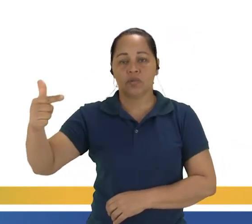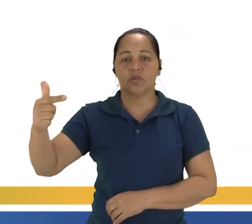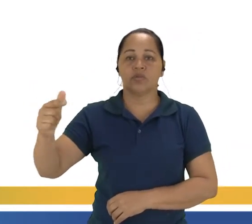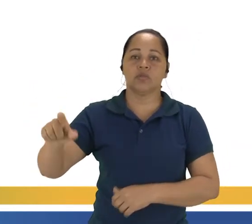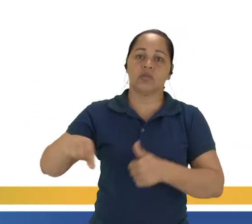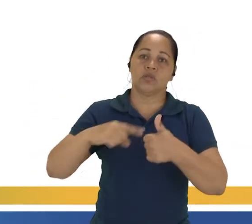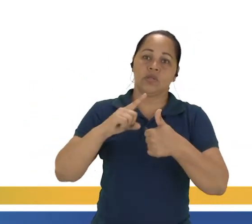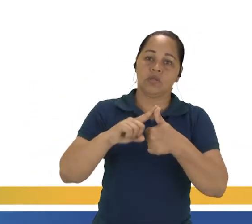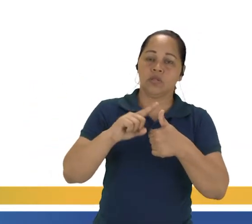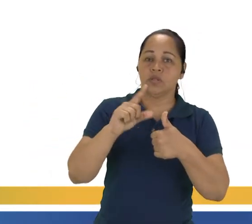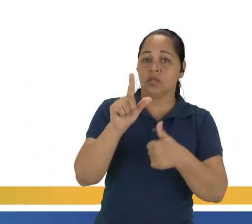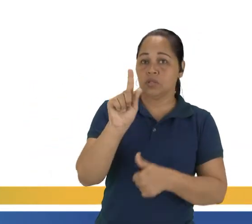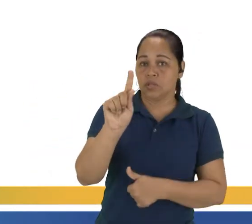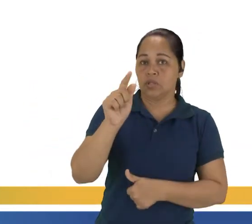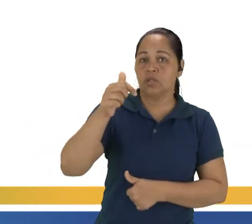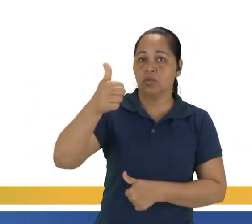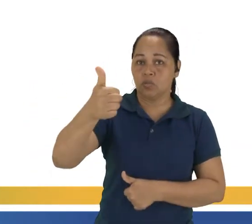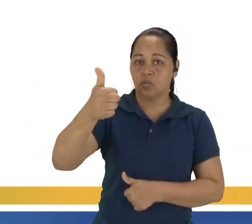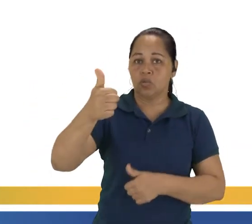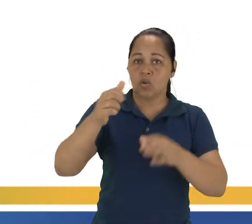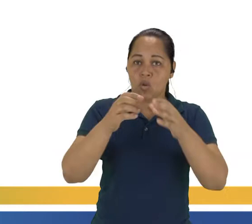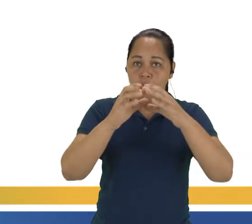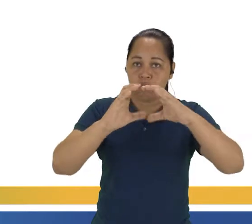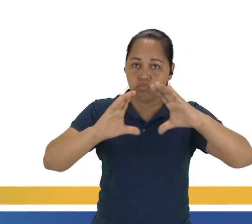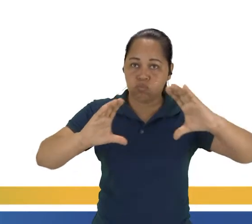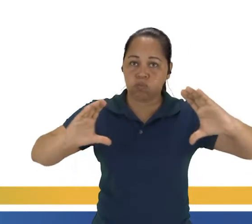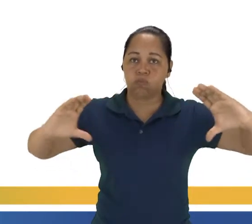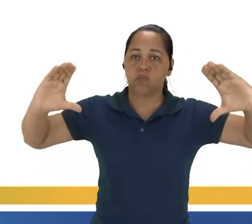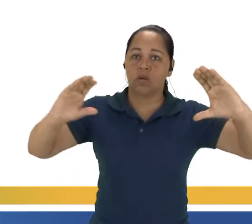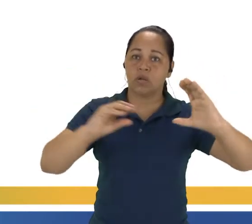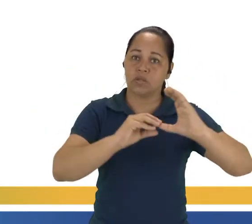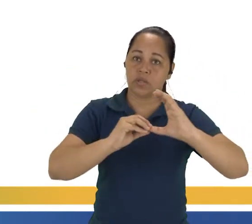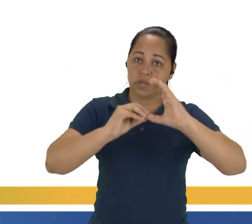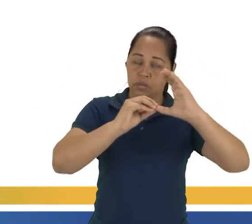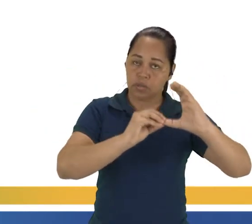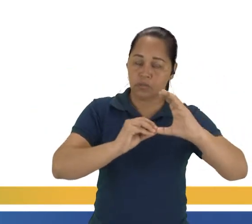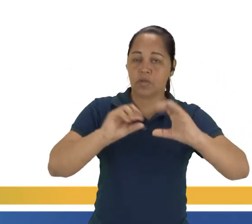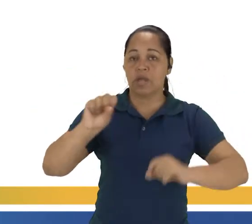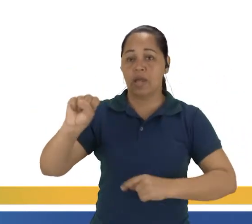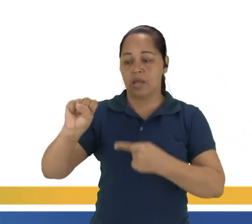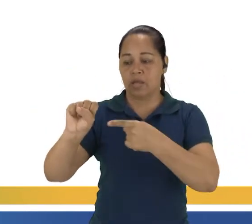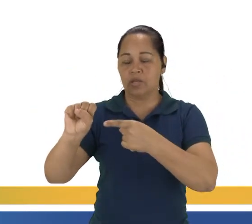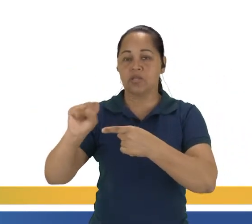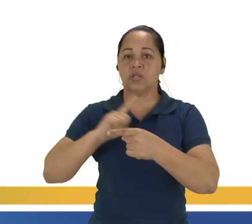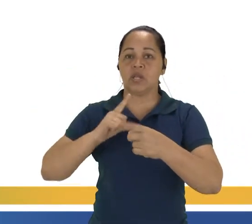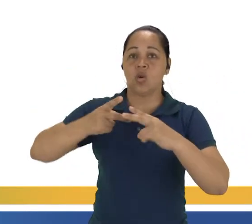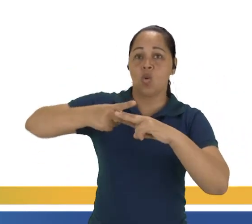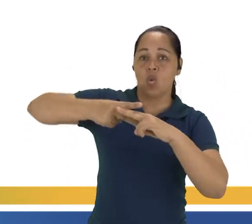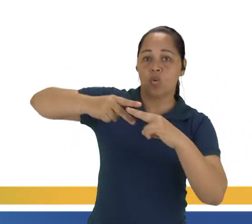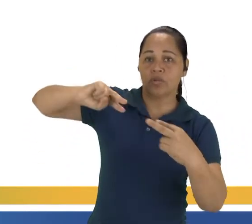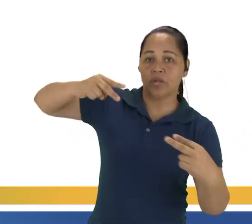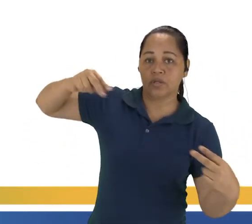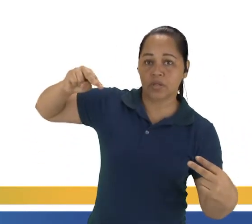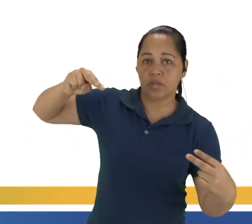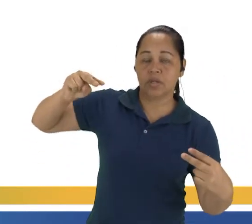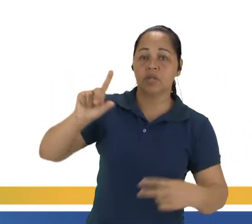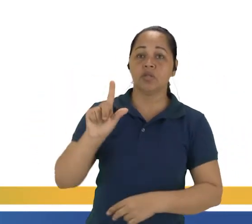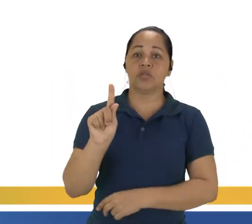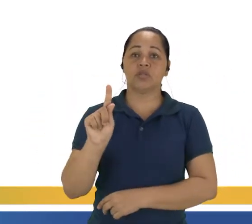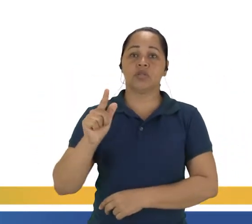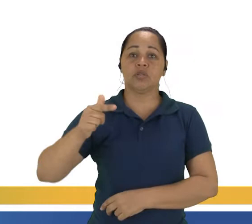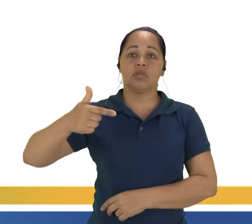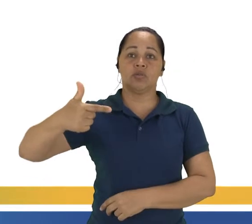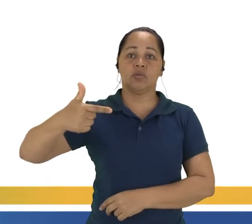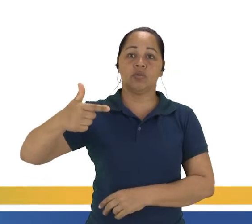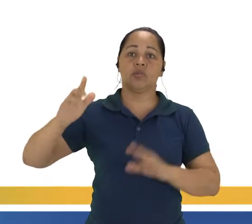G1 nós temos o crescimento, né? Resumidamente. Em S nós temos a síntese, DNA, e no G2 nós